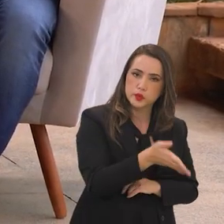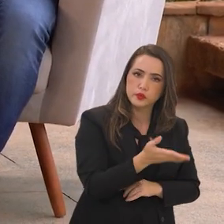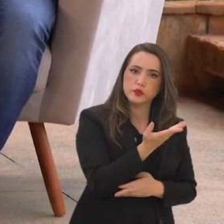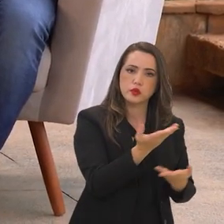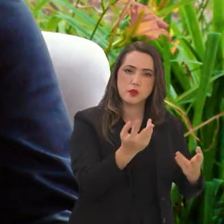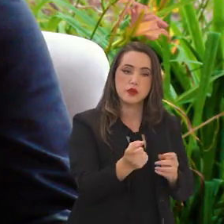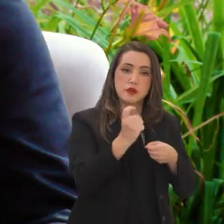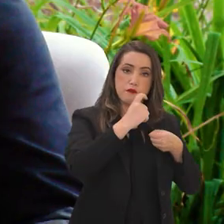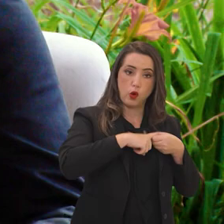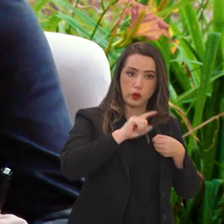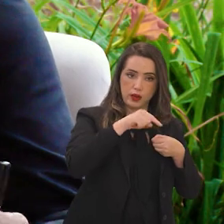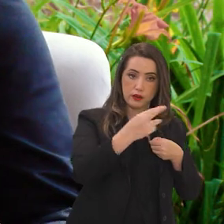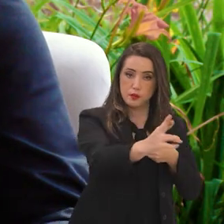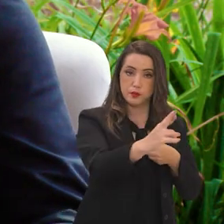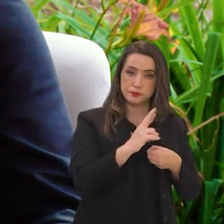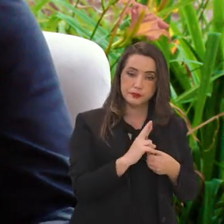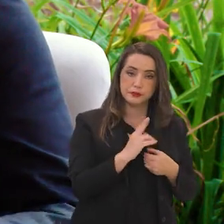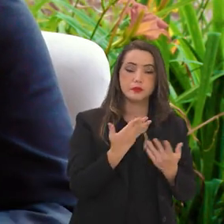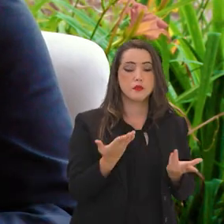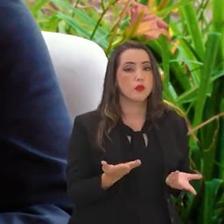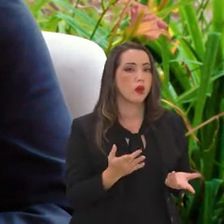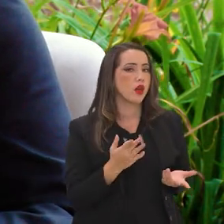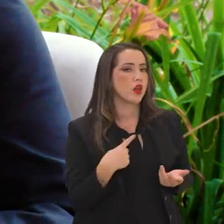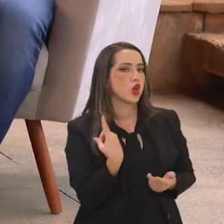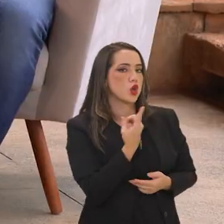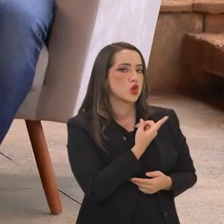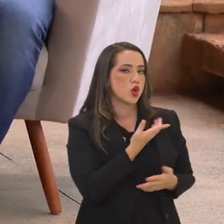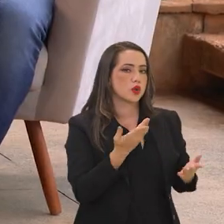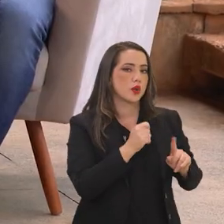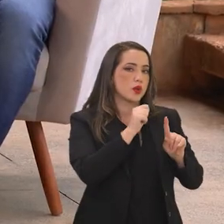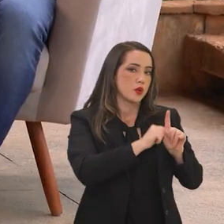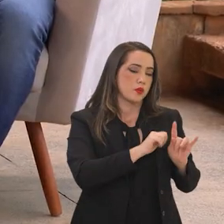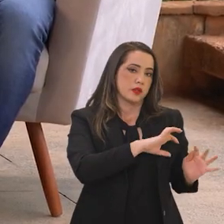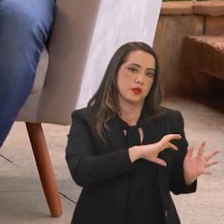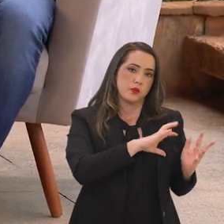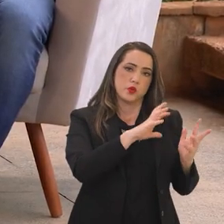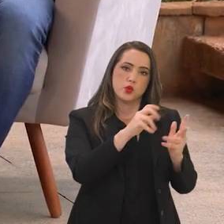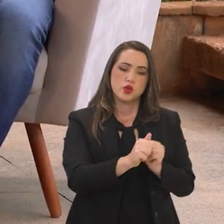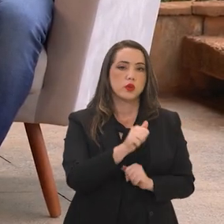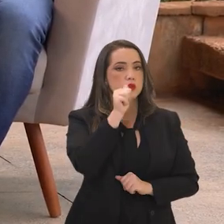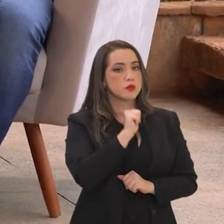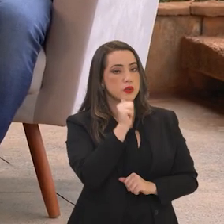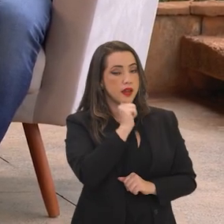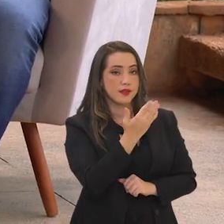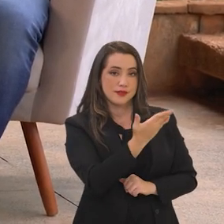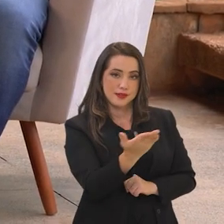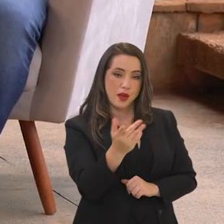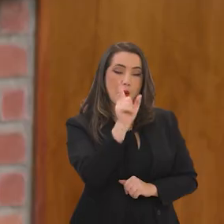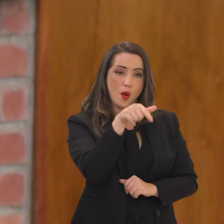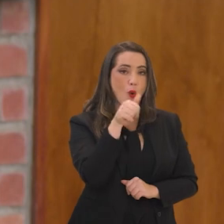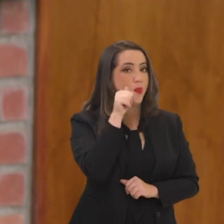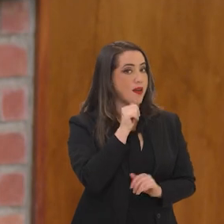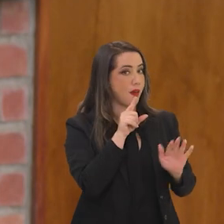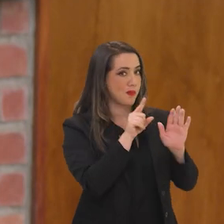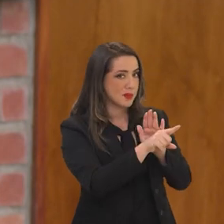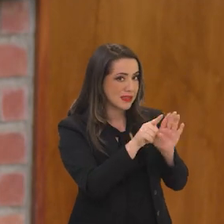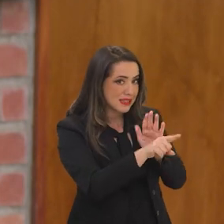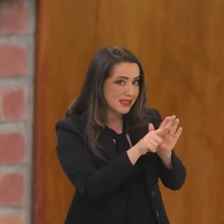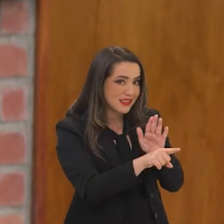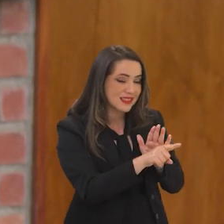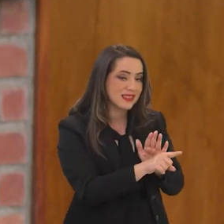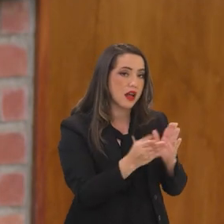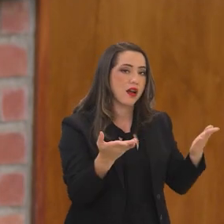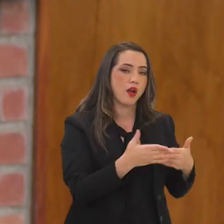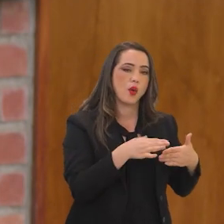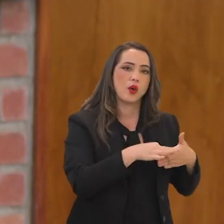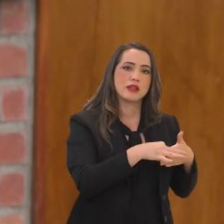uma pergunta para a senhora retomar o segundo bloco respondendo bom estamos no mês internacional das mulheres a senhora é uma pesquisadora